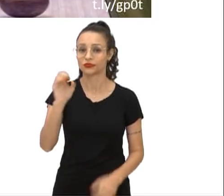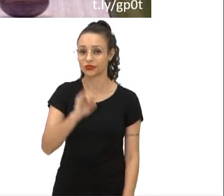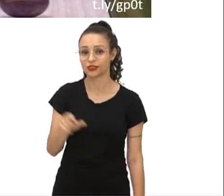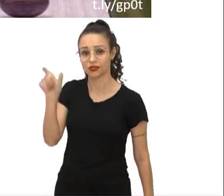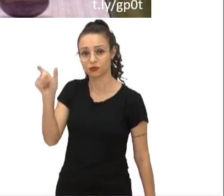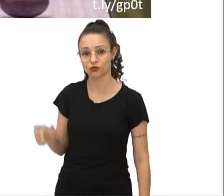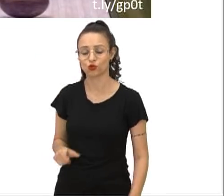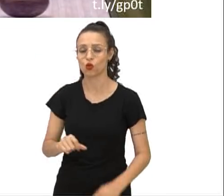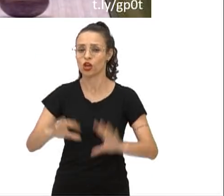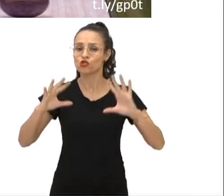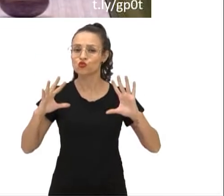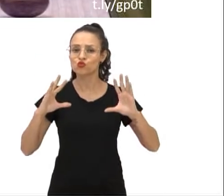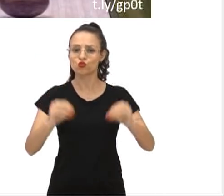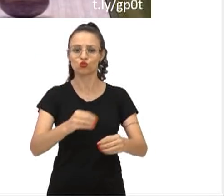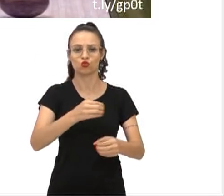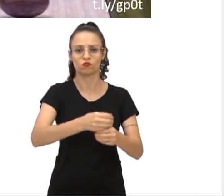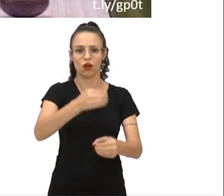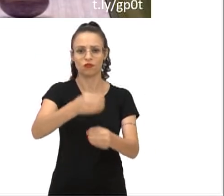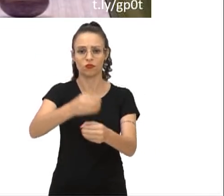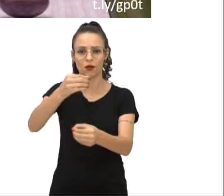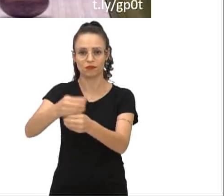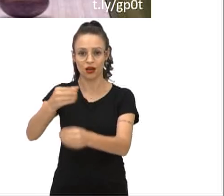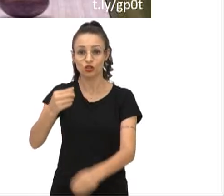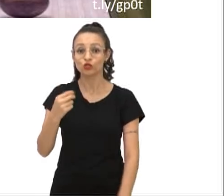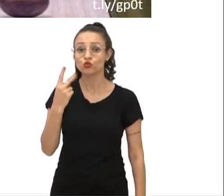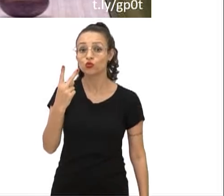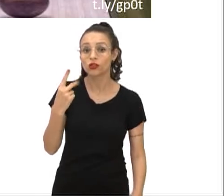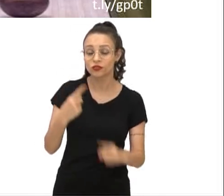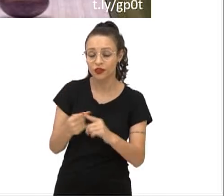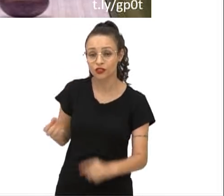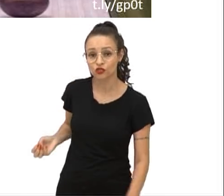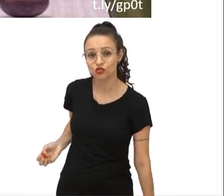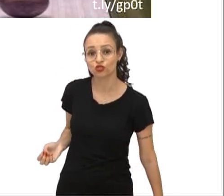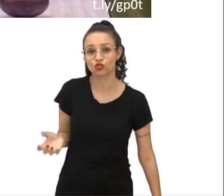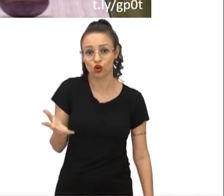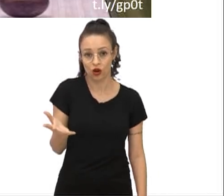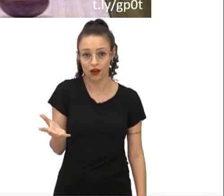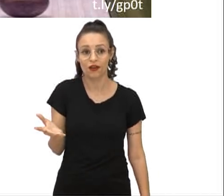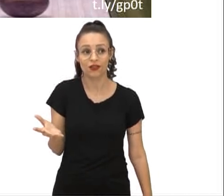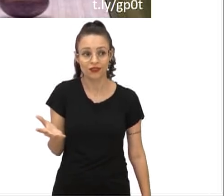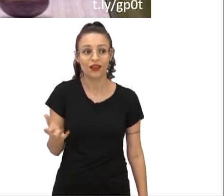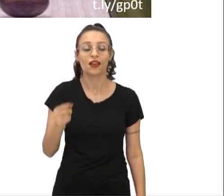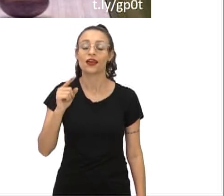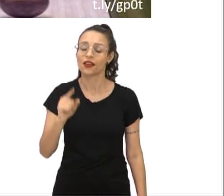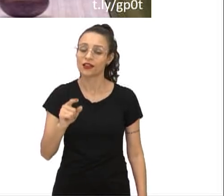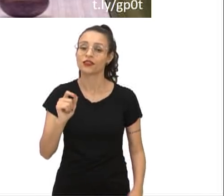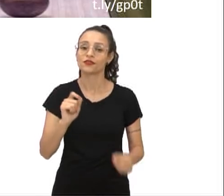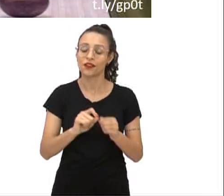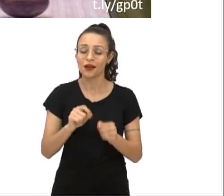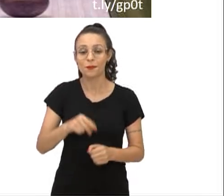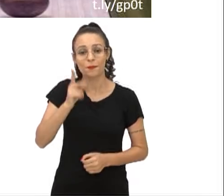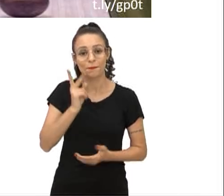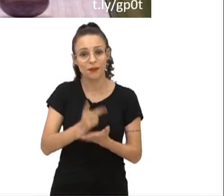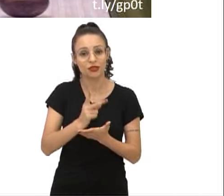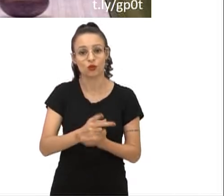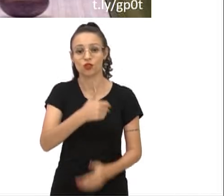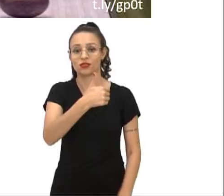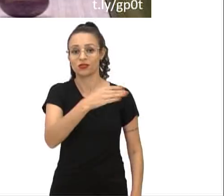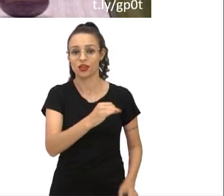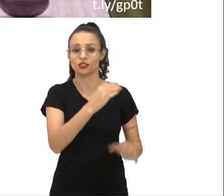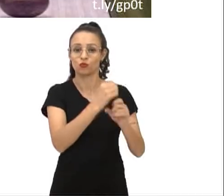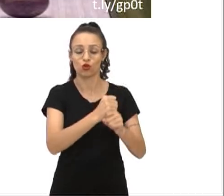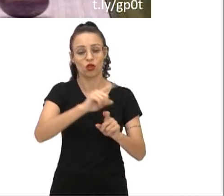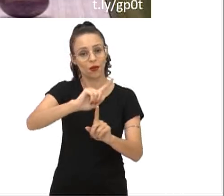derrube todos os pinos após suas 2 jogadas na rodada, que é chamada spare, ele fará naquele frame 10